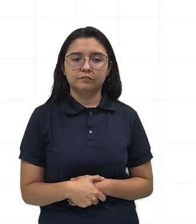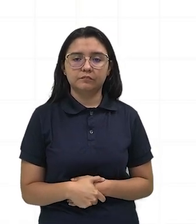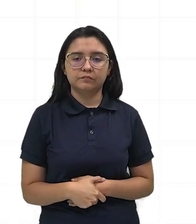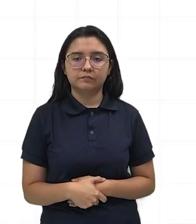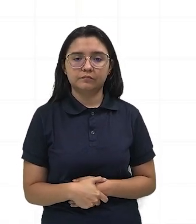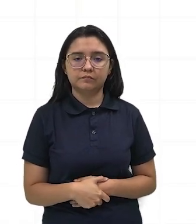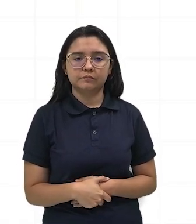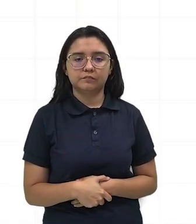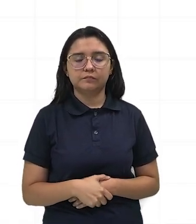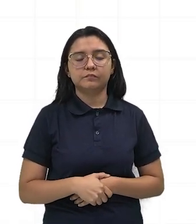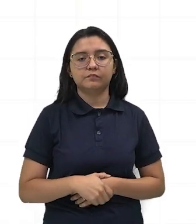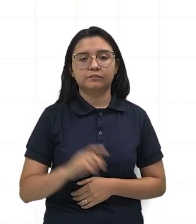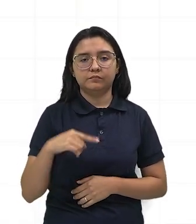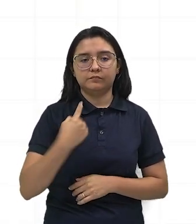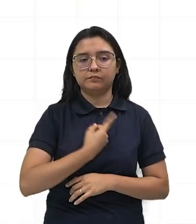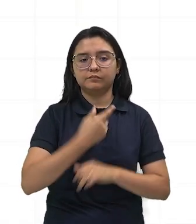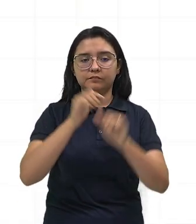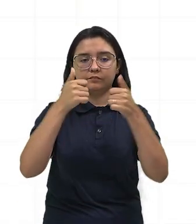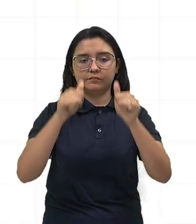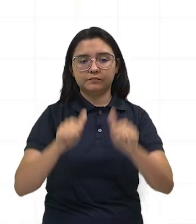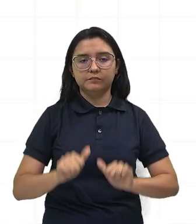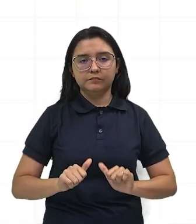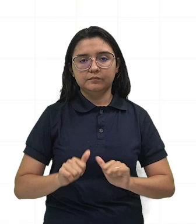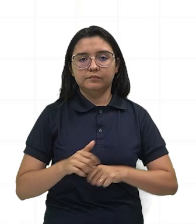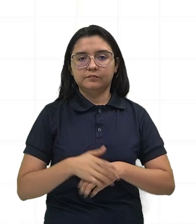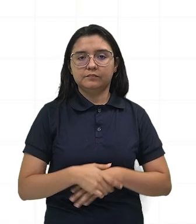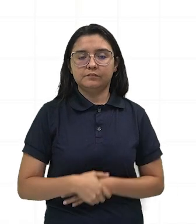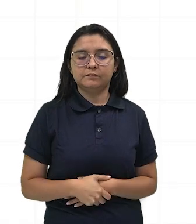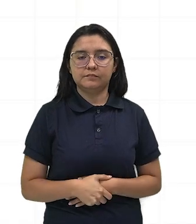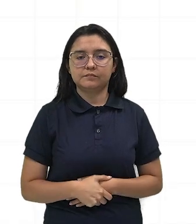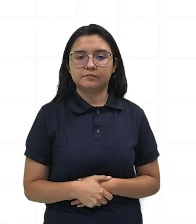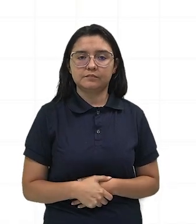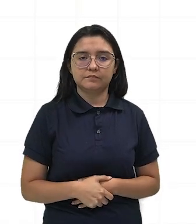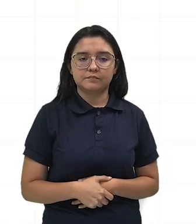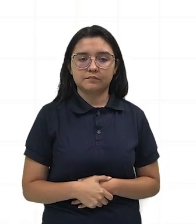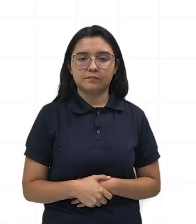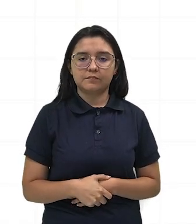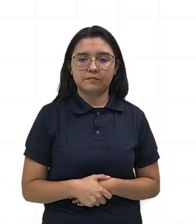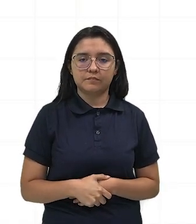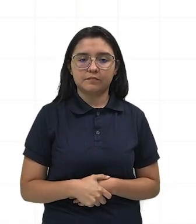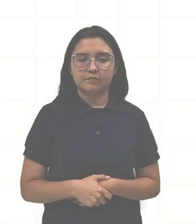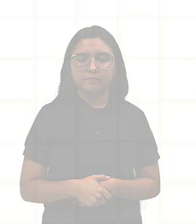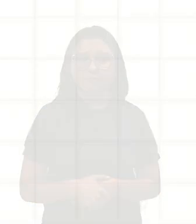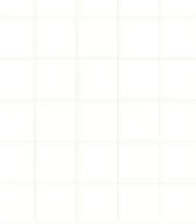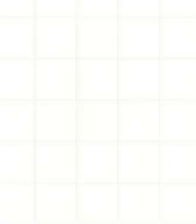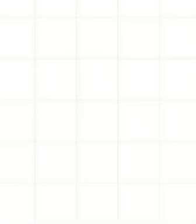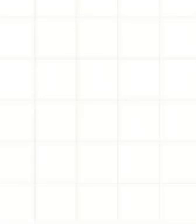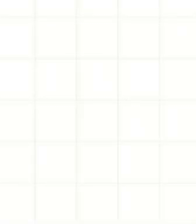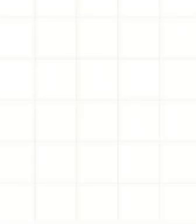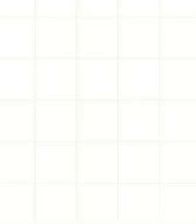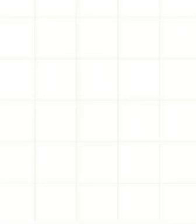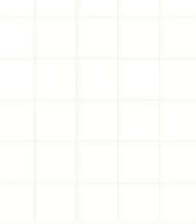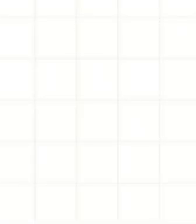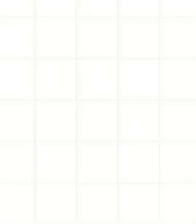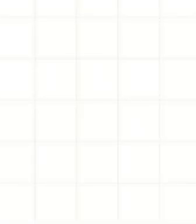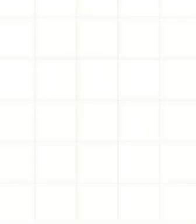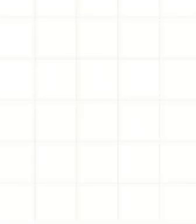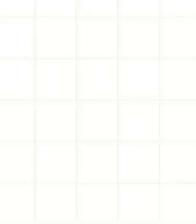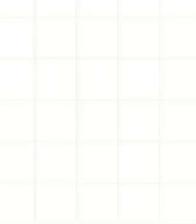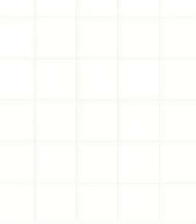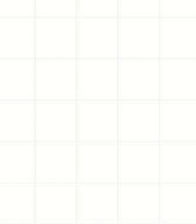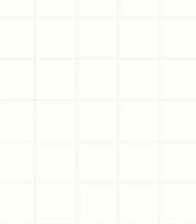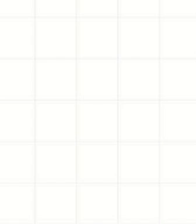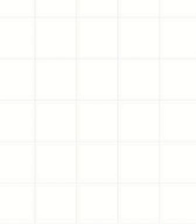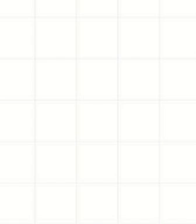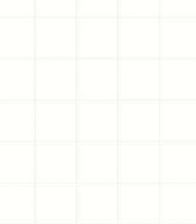para analisar, né? Então, aqui Nem foi do 0, né? Foi do 1 aqui,